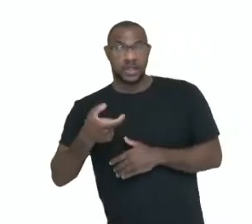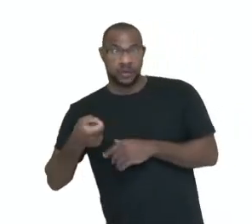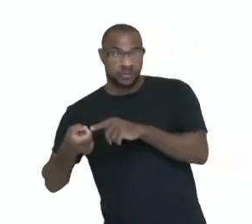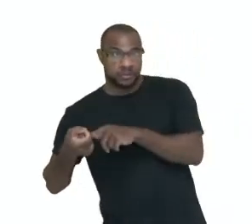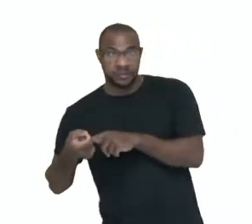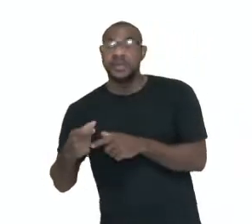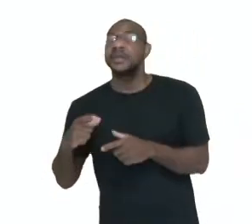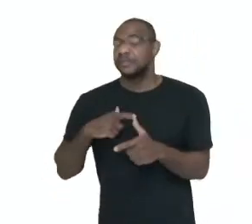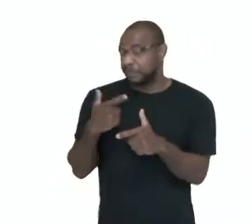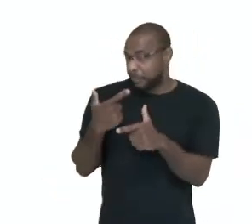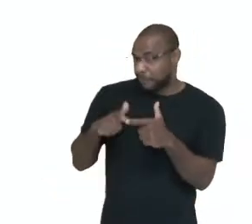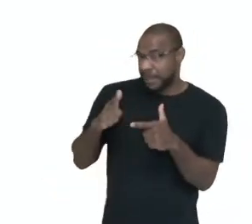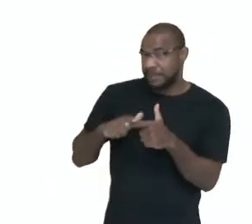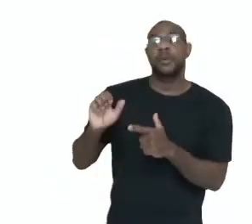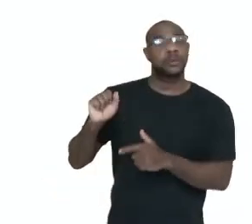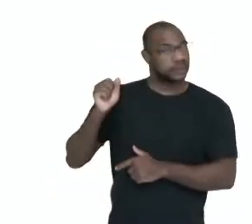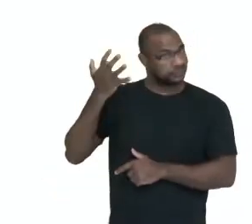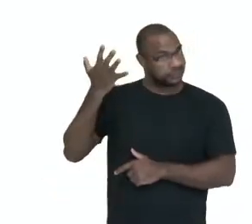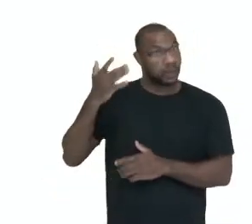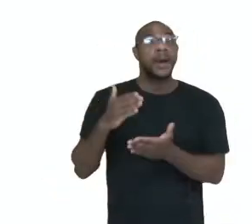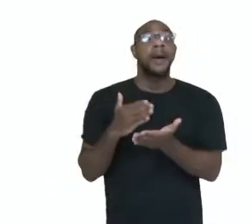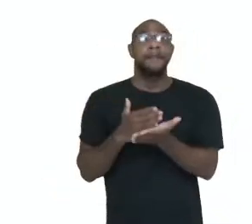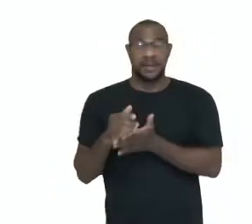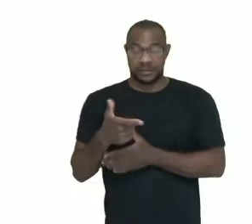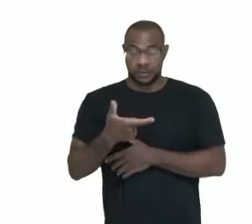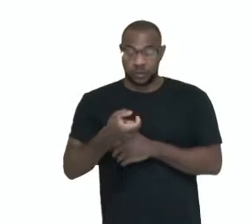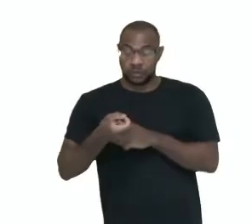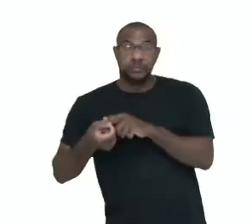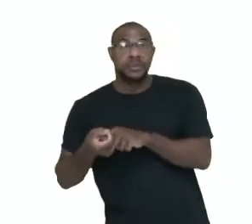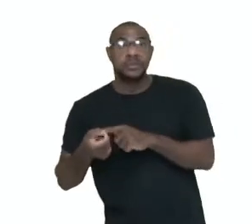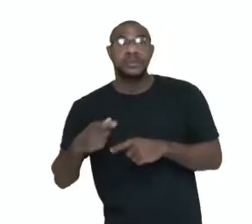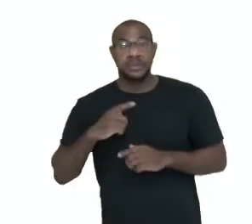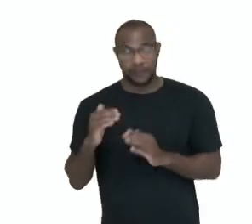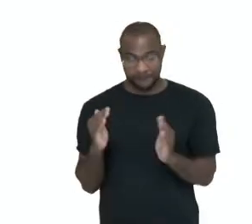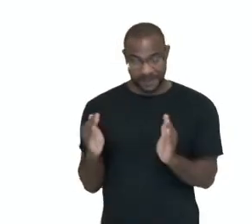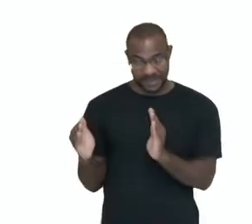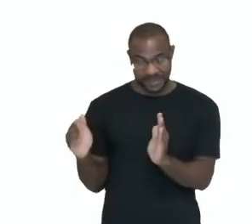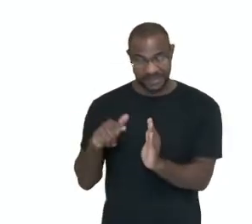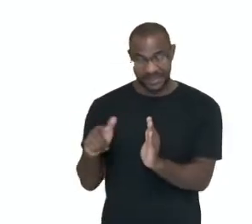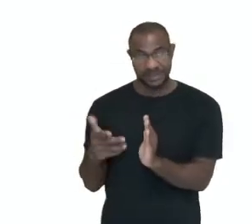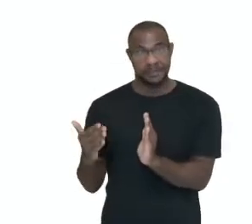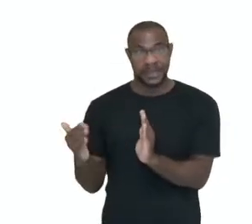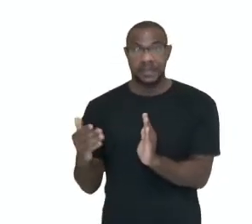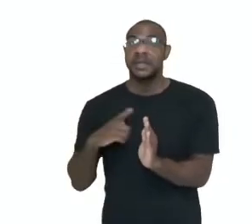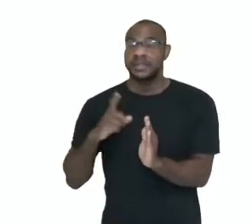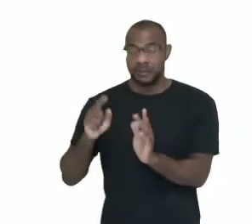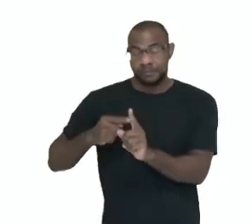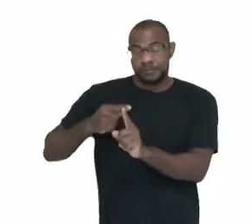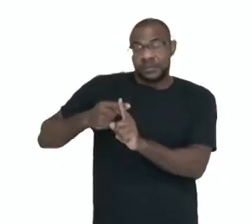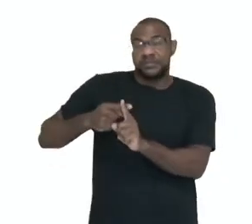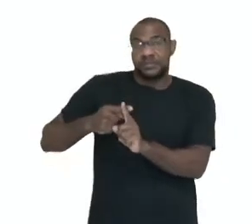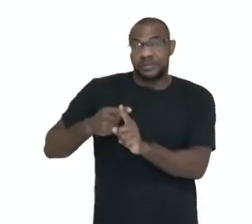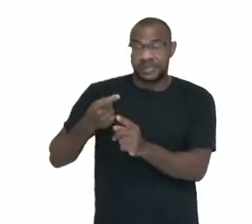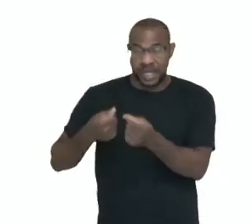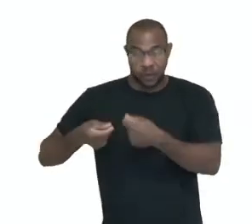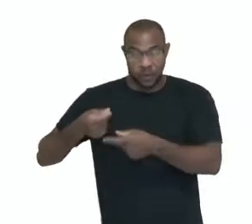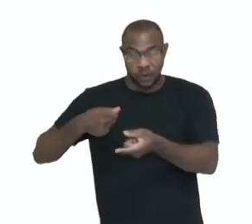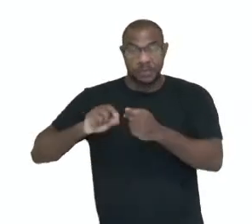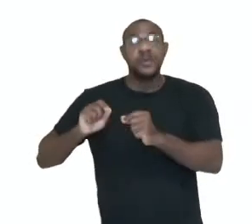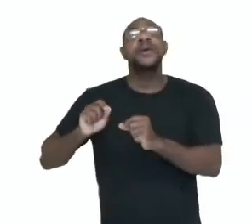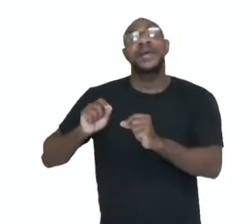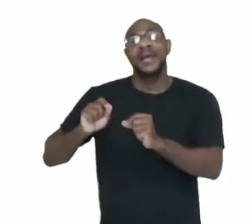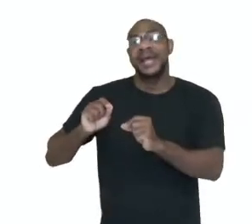muitos problemas tiveram, mas a partir de 2000 nós vamos ter um período muito positivo na economia russa, fazendo com